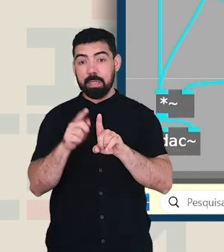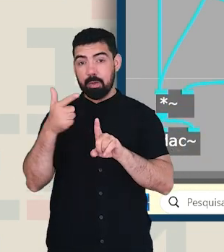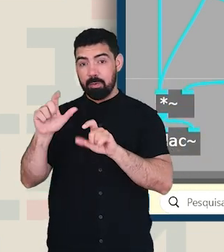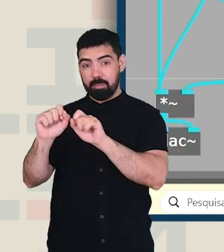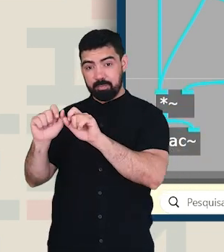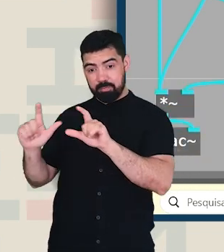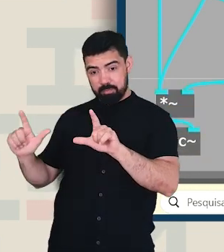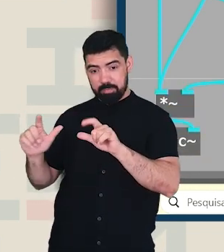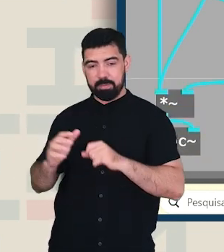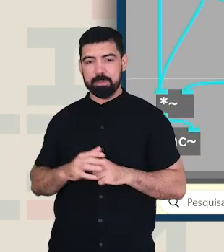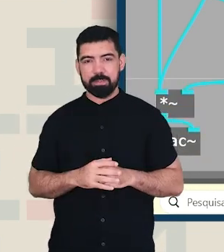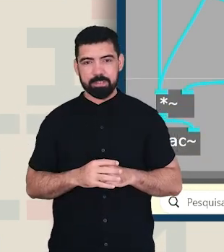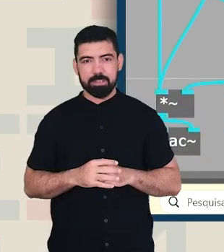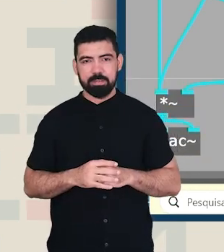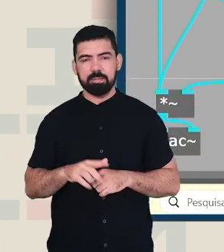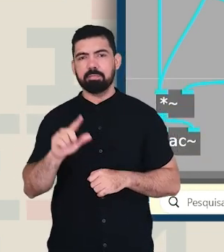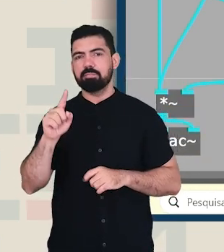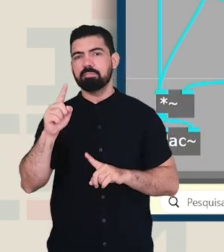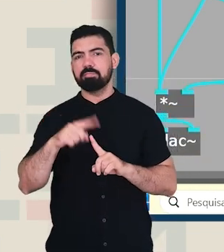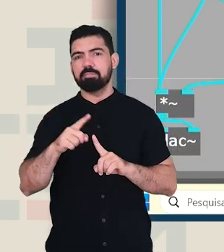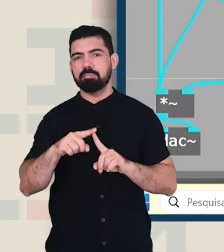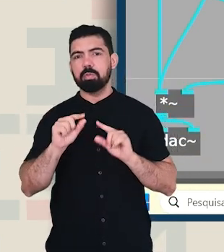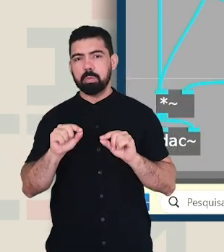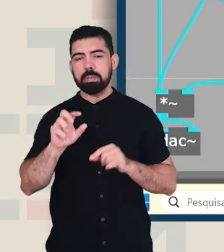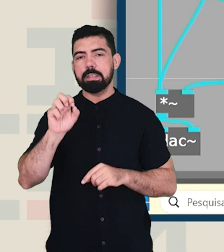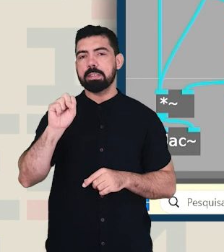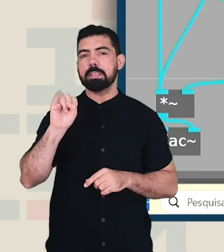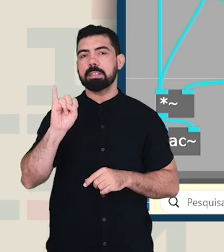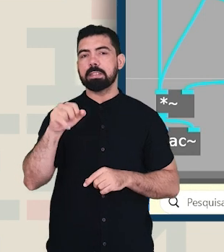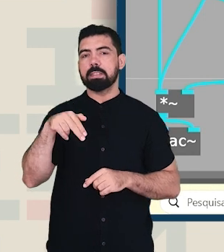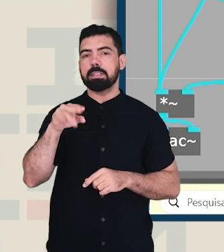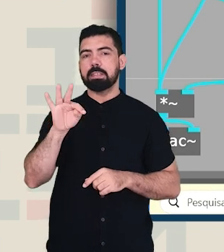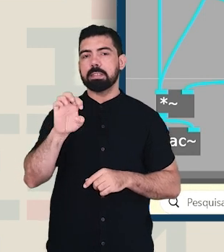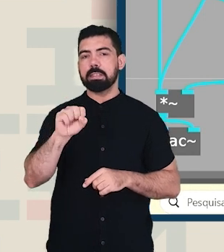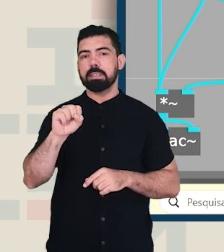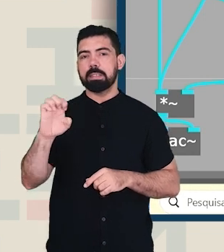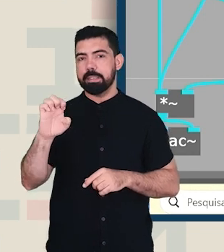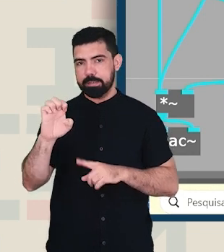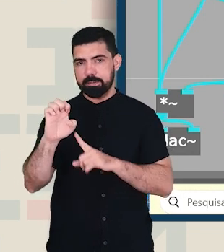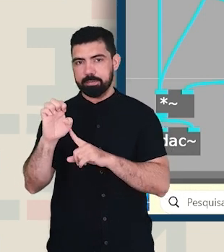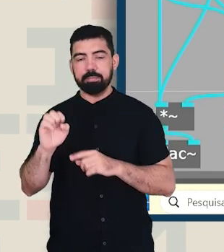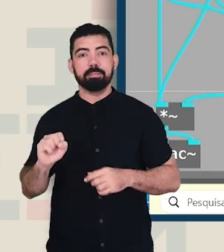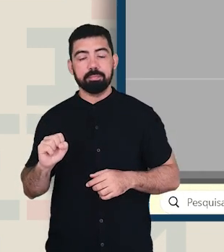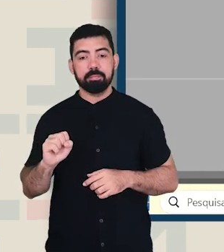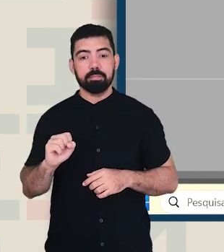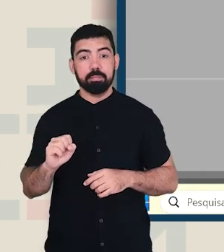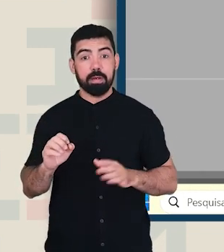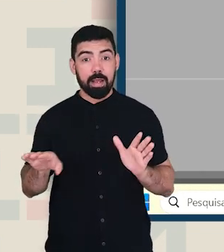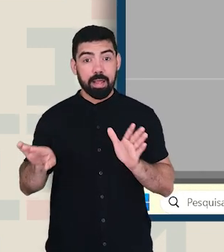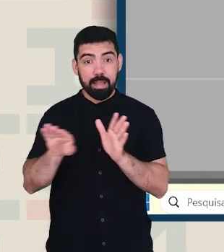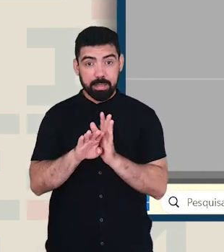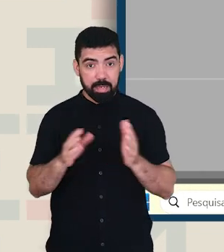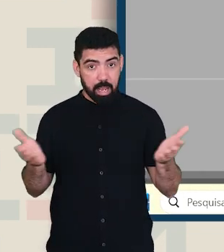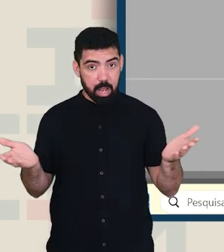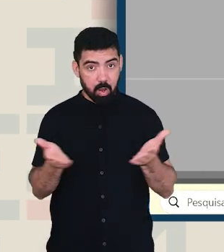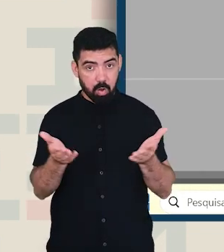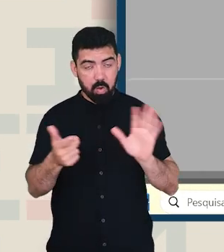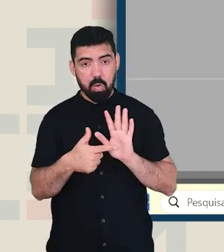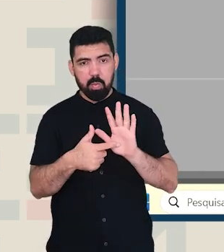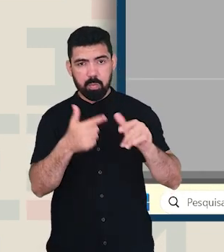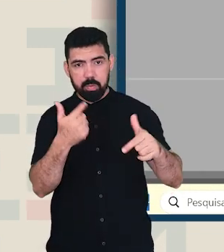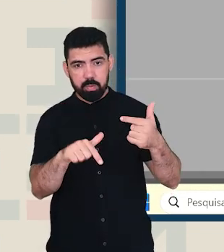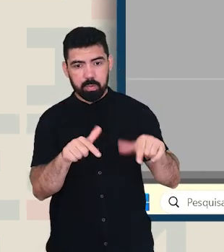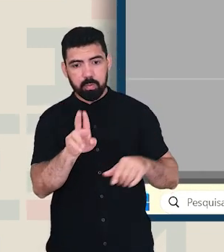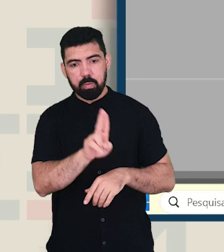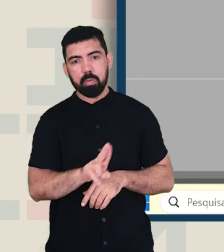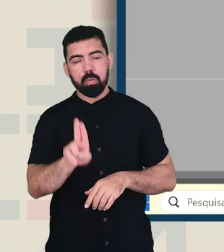outro, são tipos de síntese. Ou seja, até aqui eu